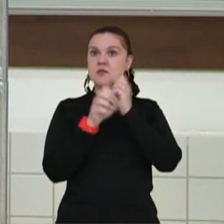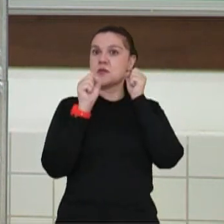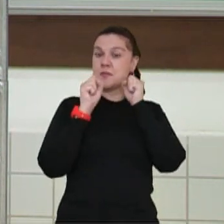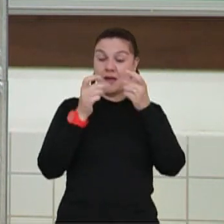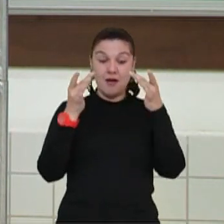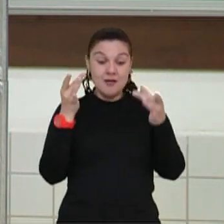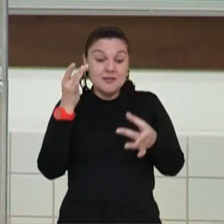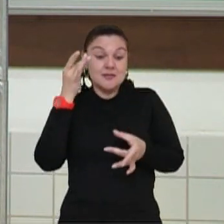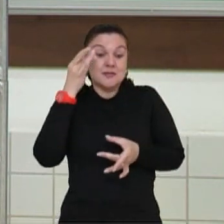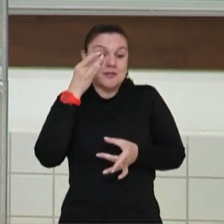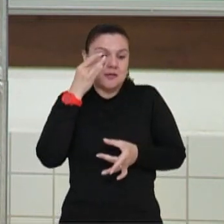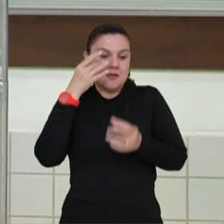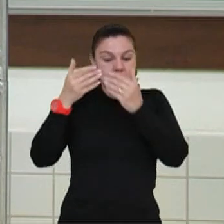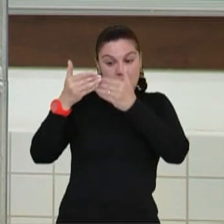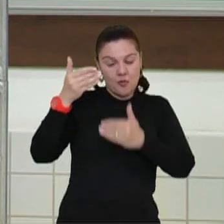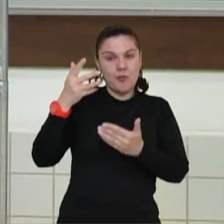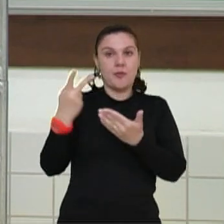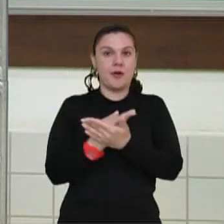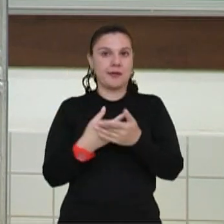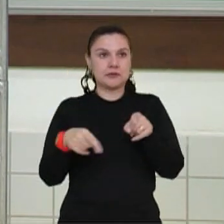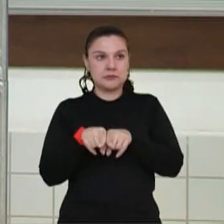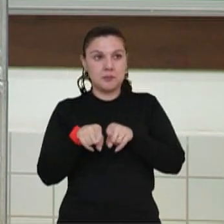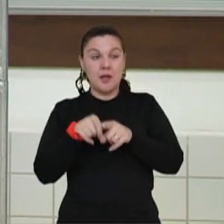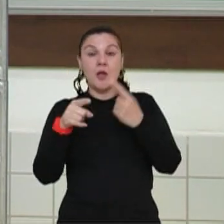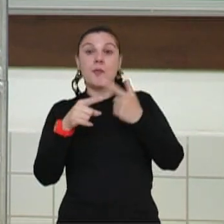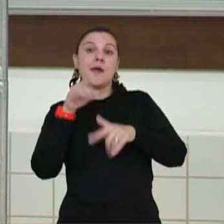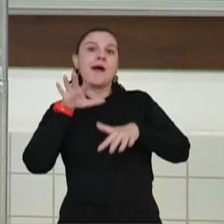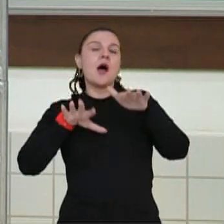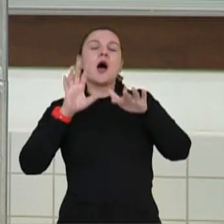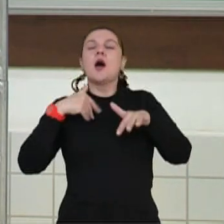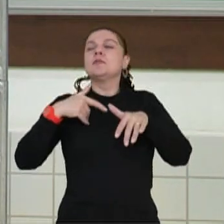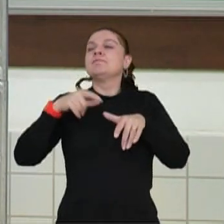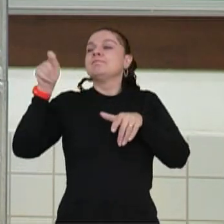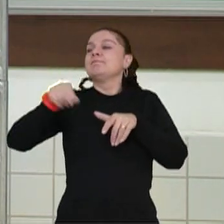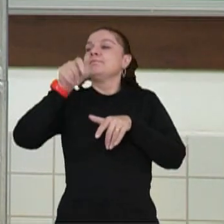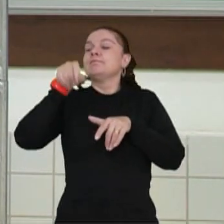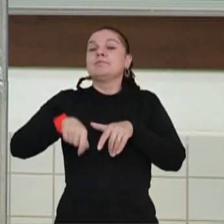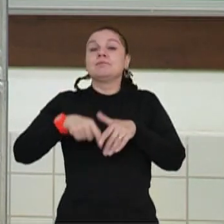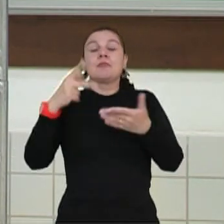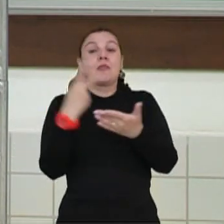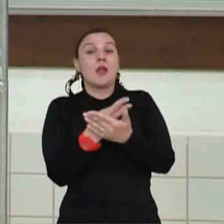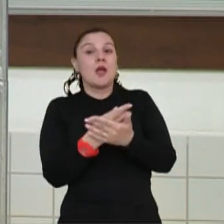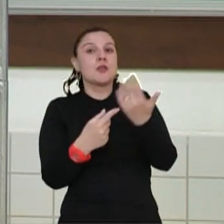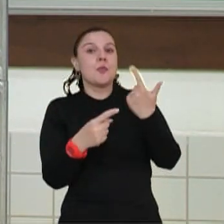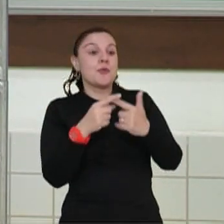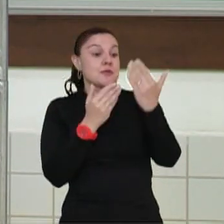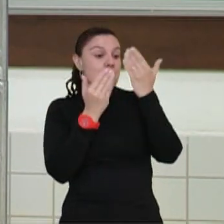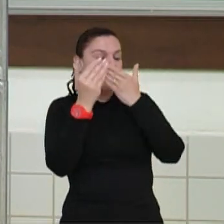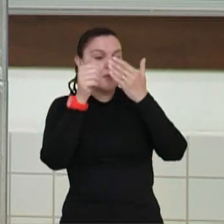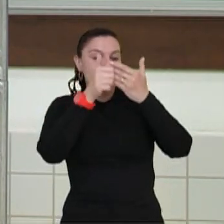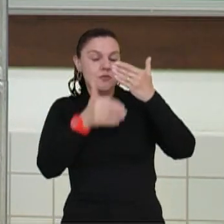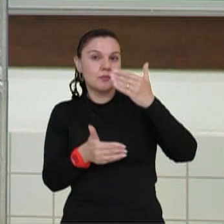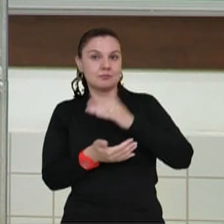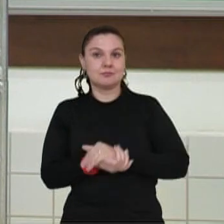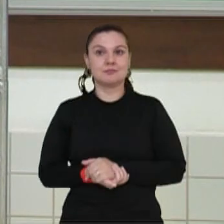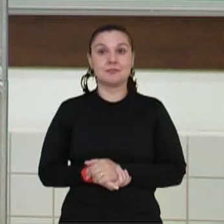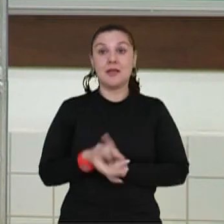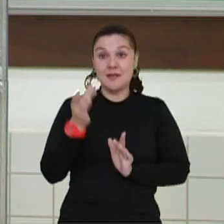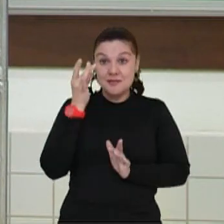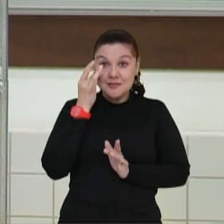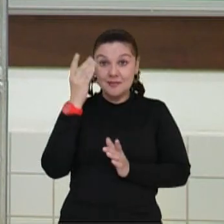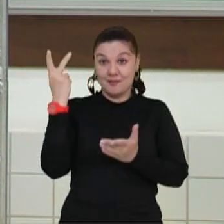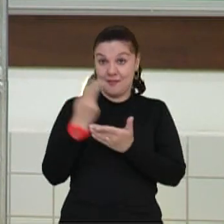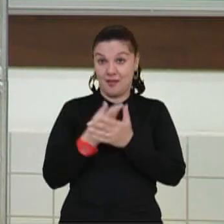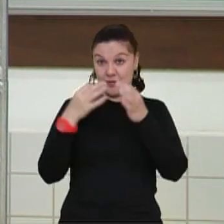precisa garantir que as outras estão erradas também. Porque às vezes você, por descuido, marcou uma alternativa que está errada e não olhou as outras. Para garantir que as